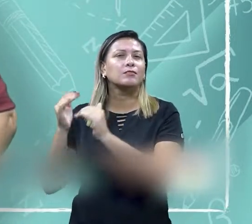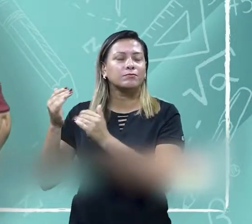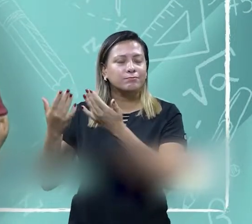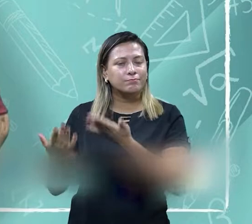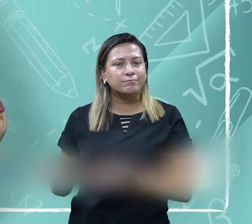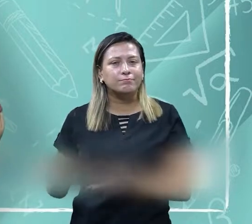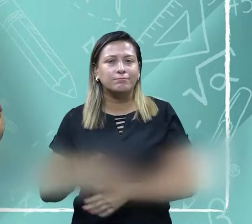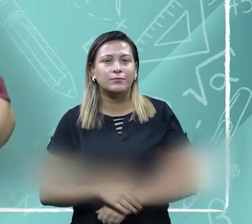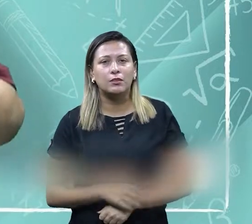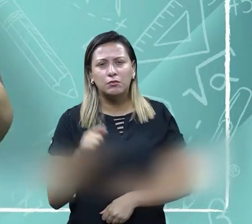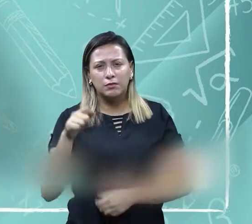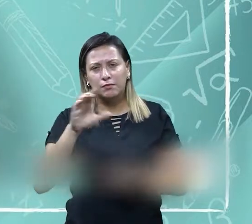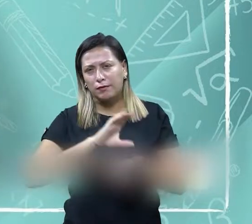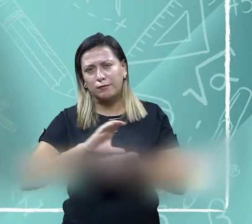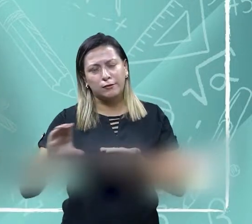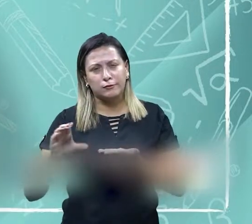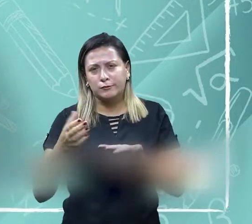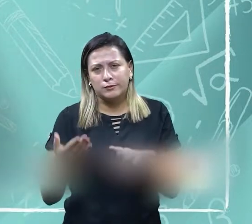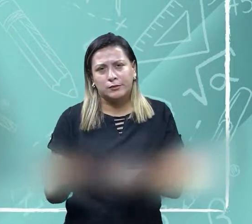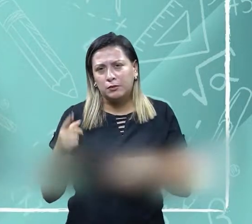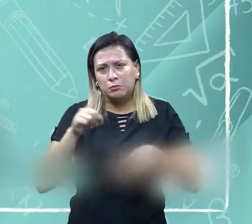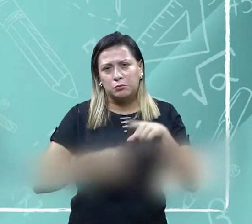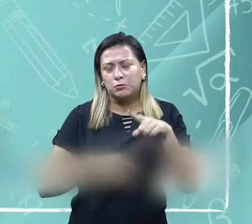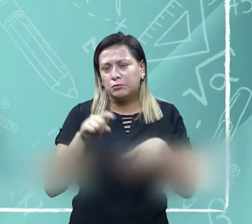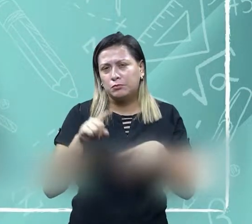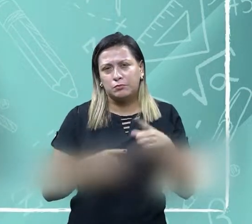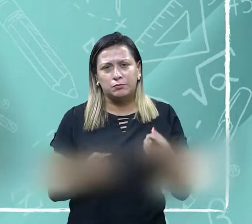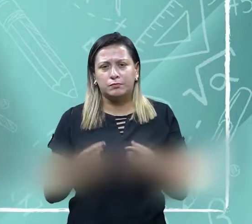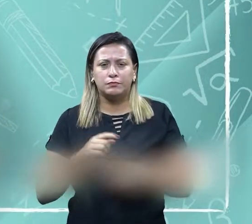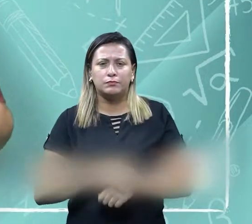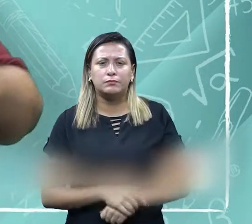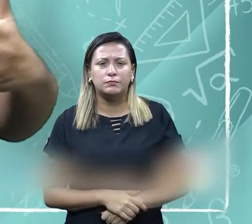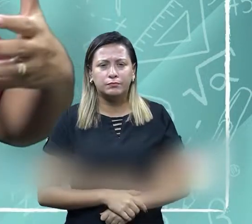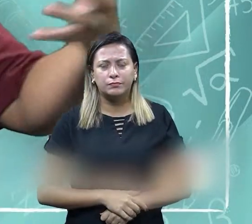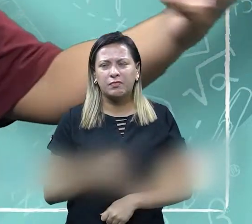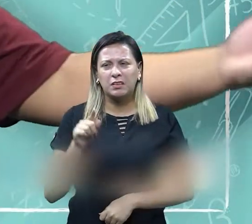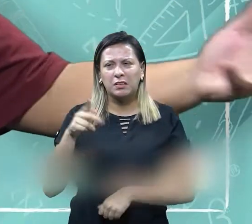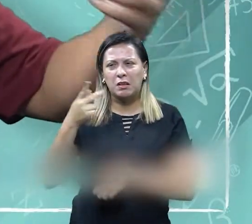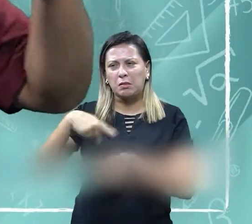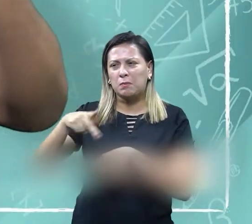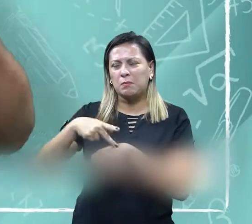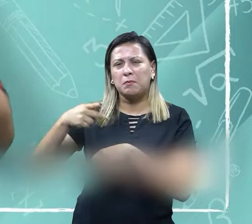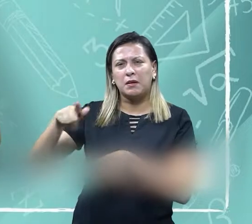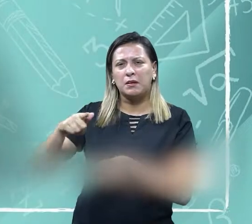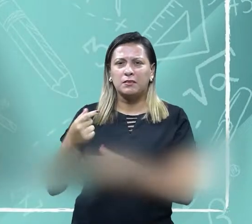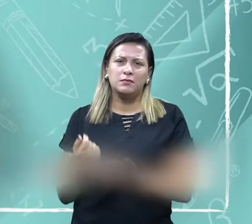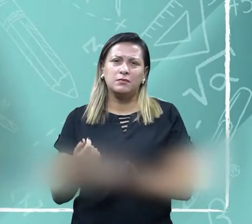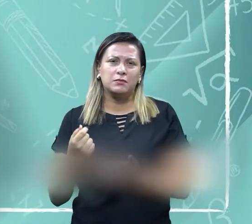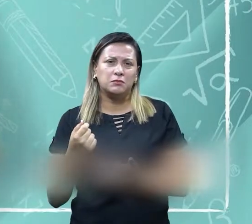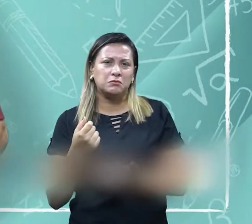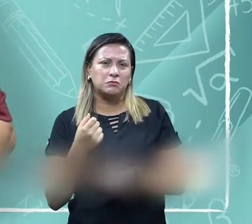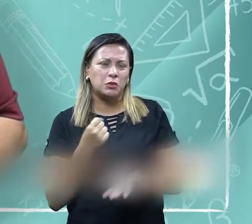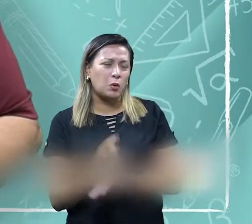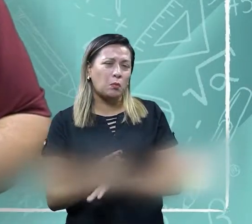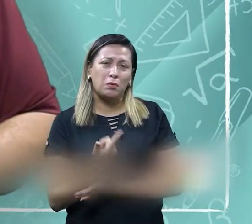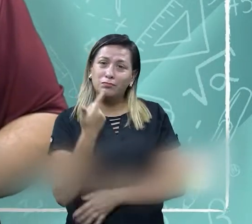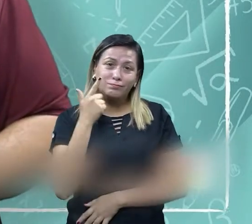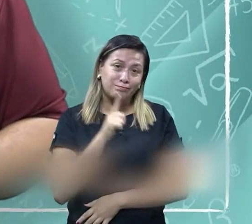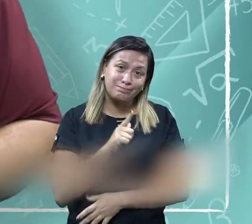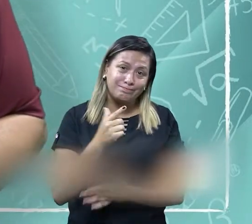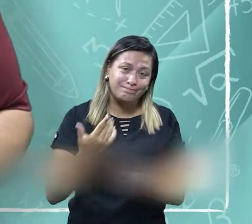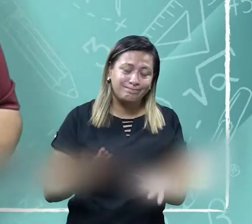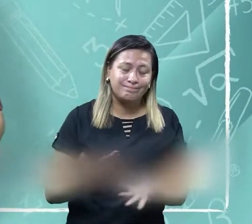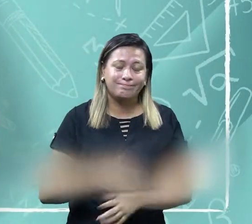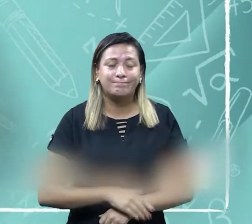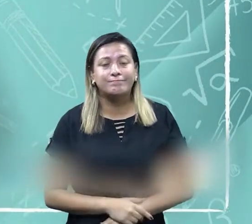bom? Você não vai investir, vai colocar um produto no qual o país não tem o poder de compra, tá certo? Então, o